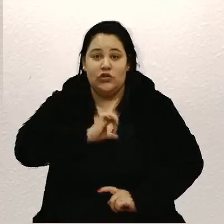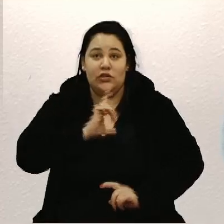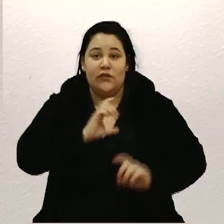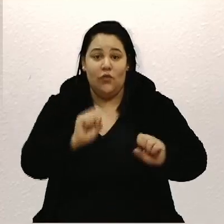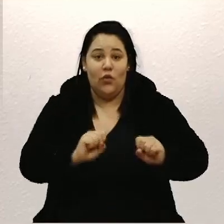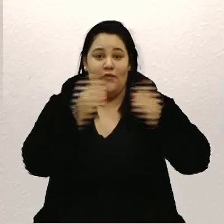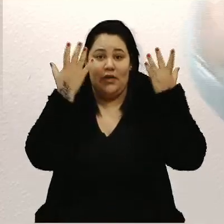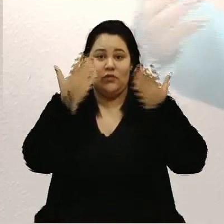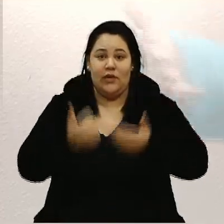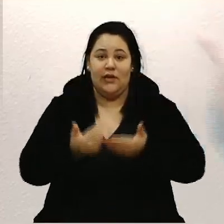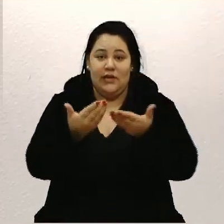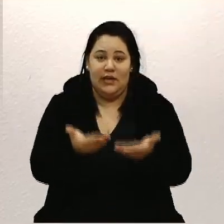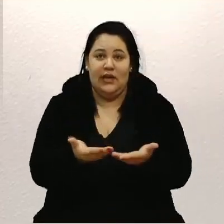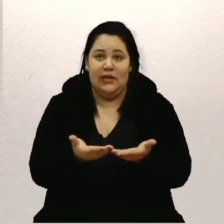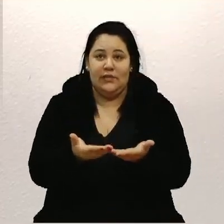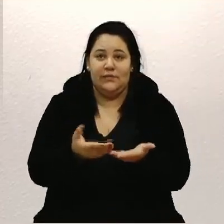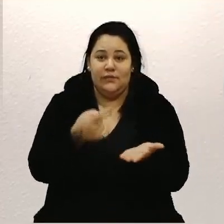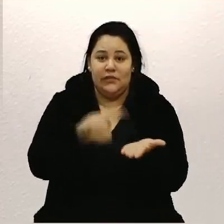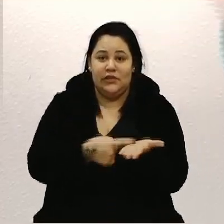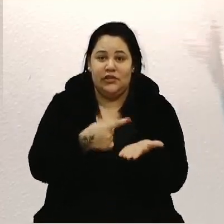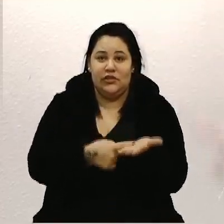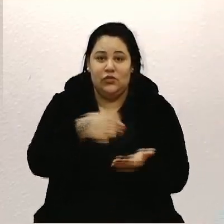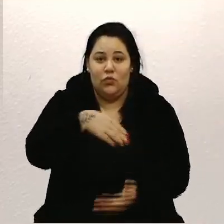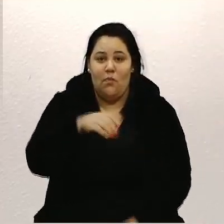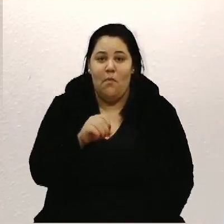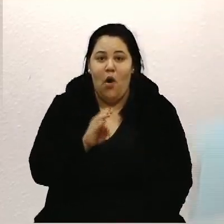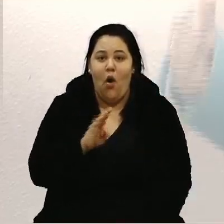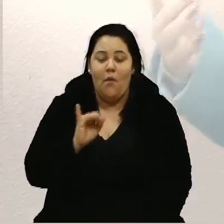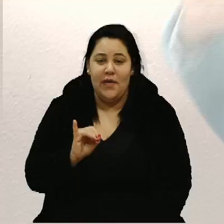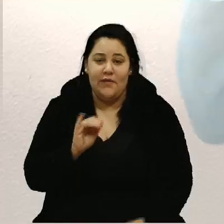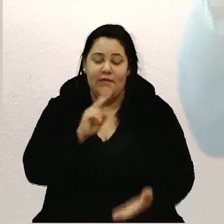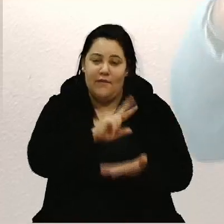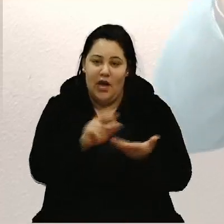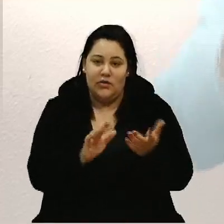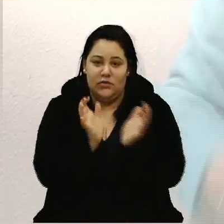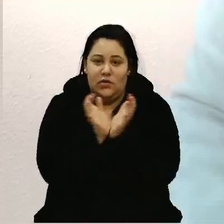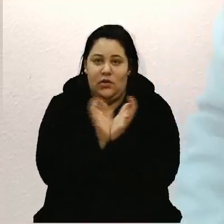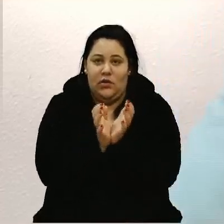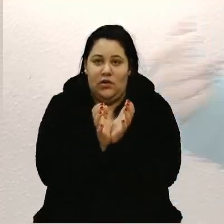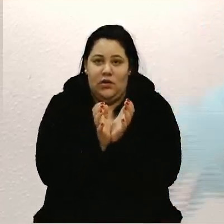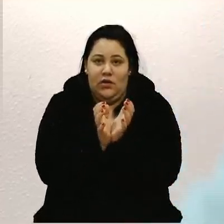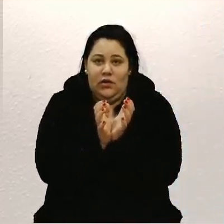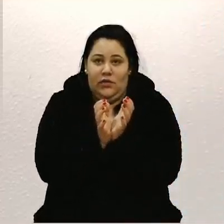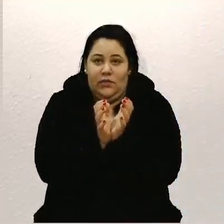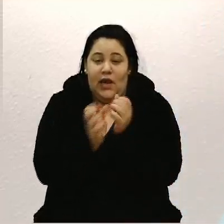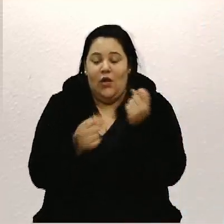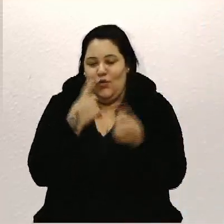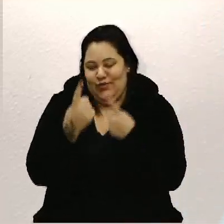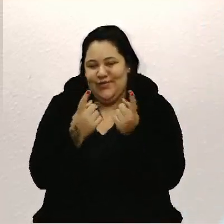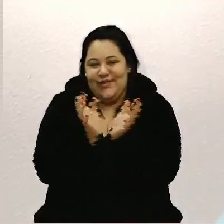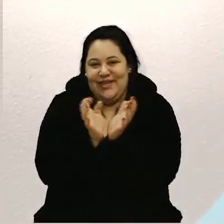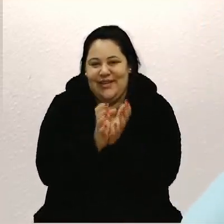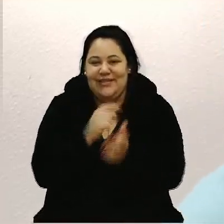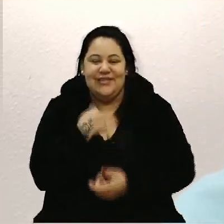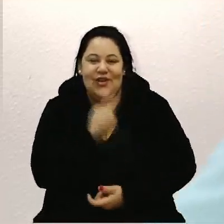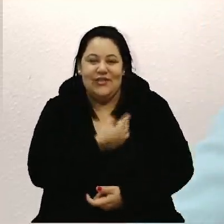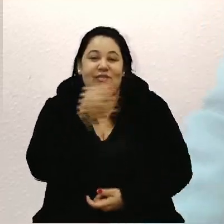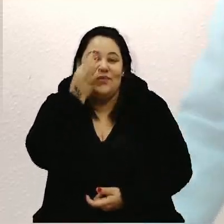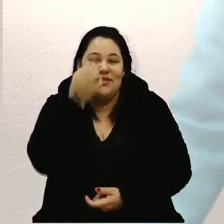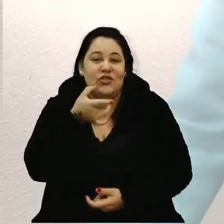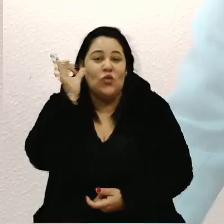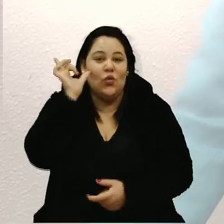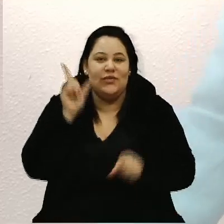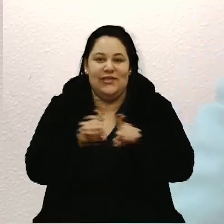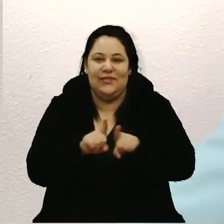né, a entrega da agenda aqui do MOB, vários colegas, não muitos, mas alguns colegas nossos estavam aqui